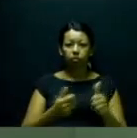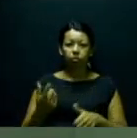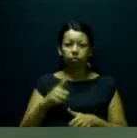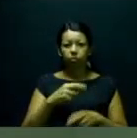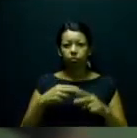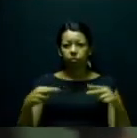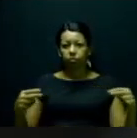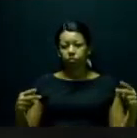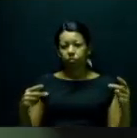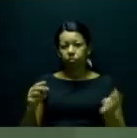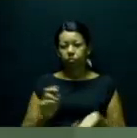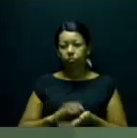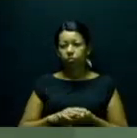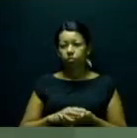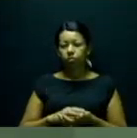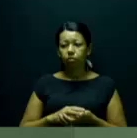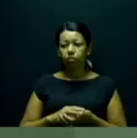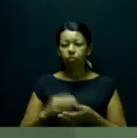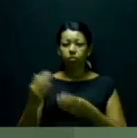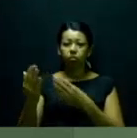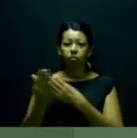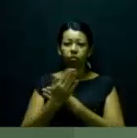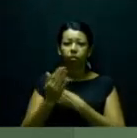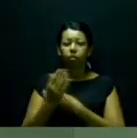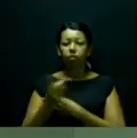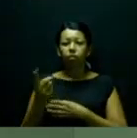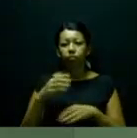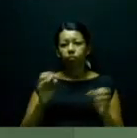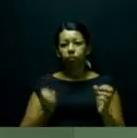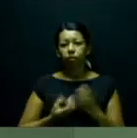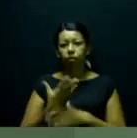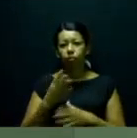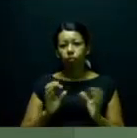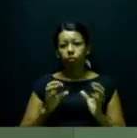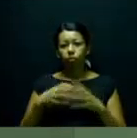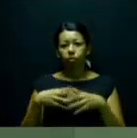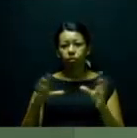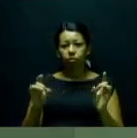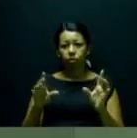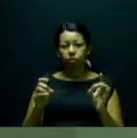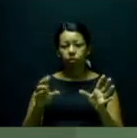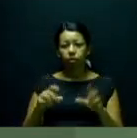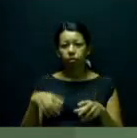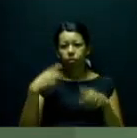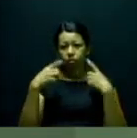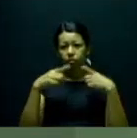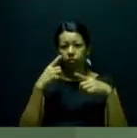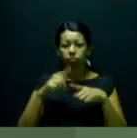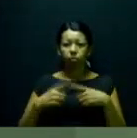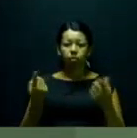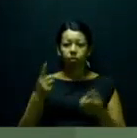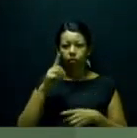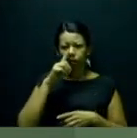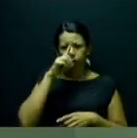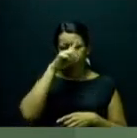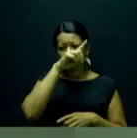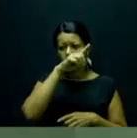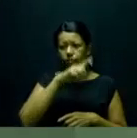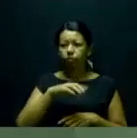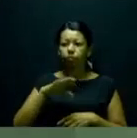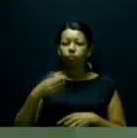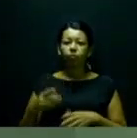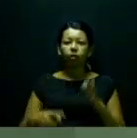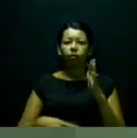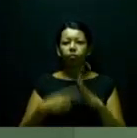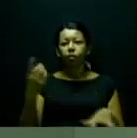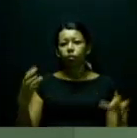tal, nós batemos, defendemos, criamos comissões especiais, denunciamos, mas é gravíssimo quando um